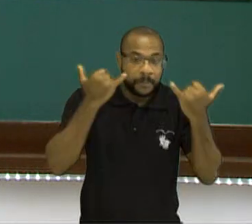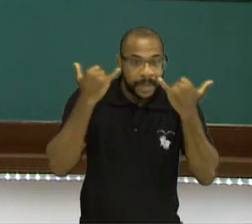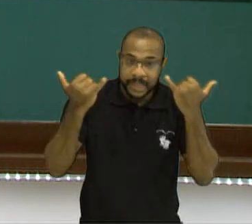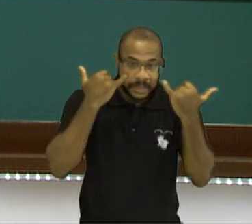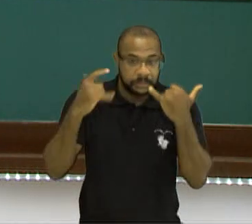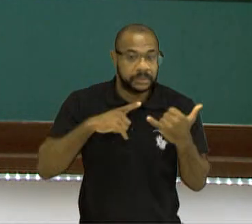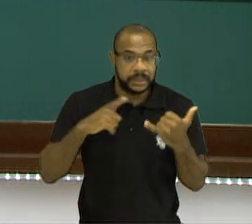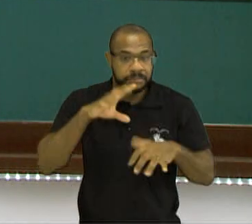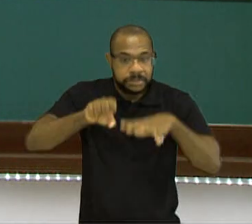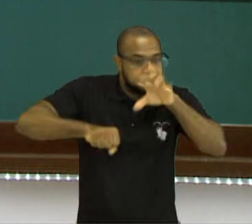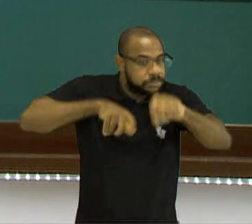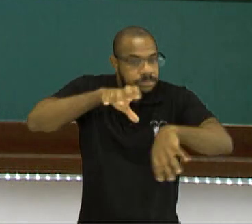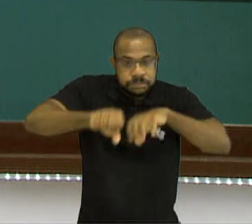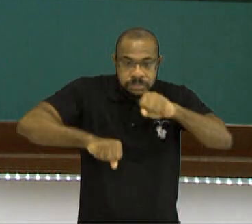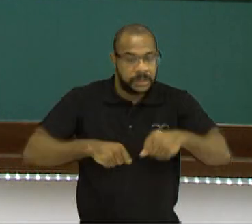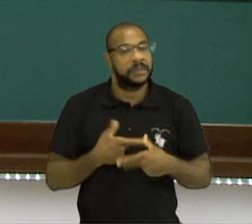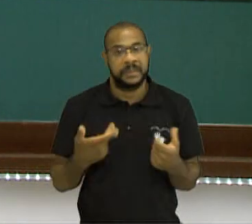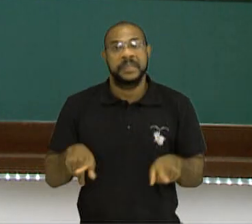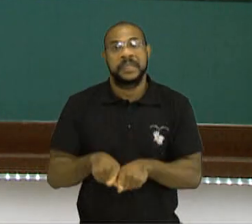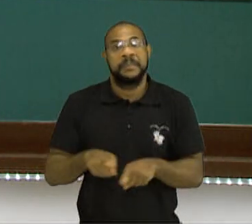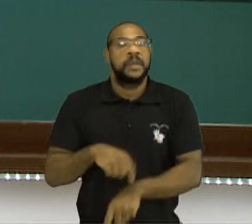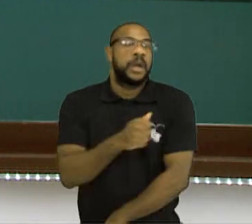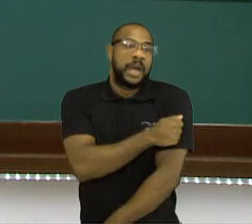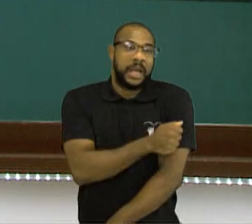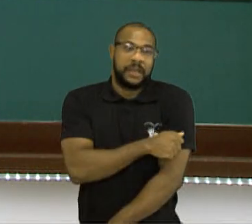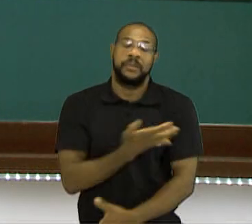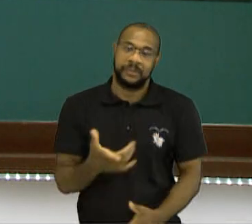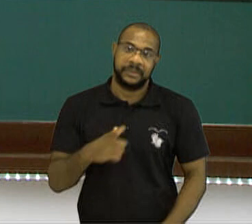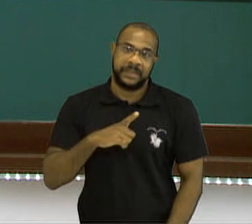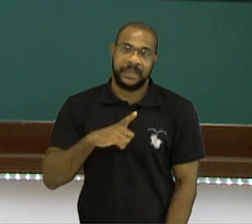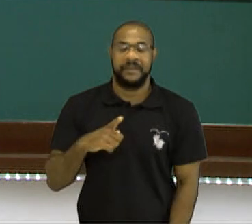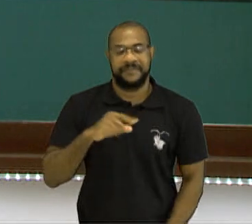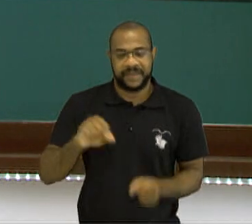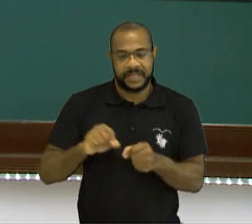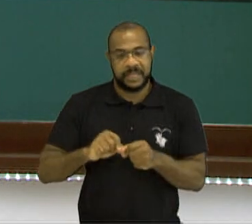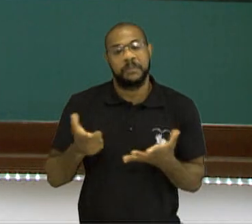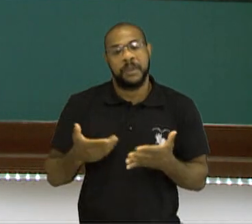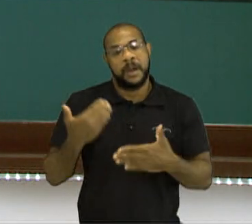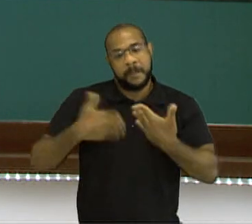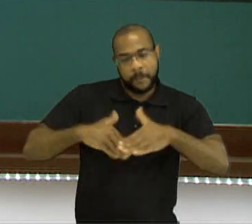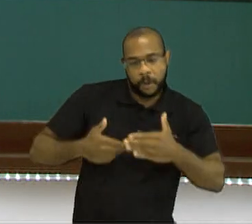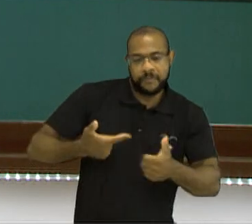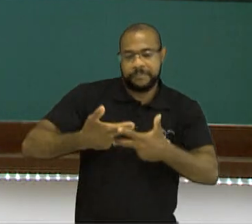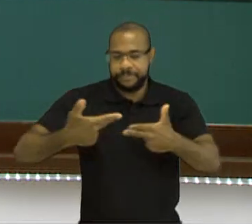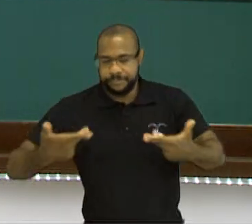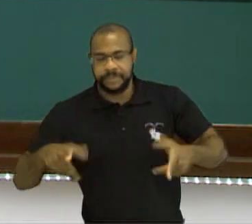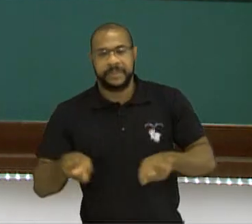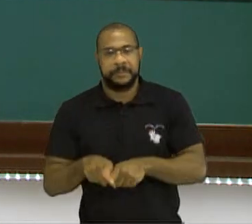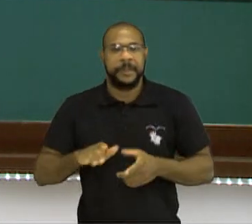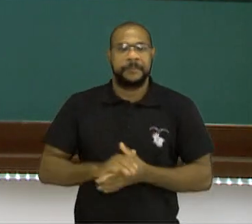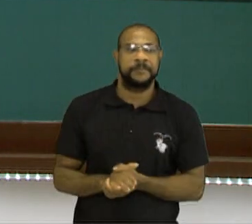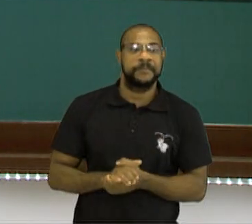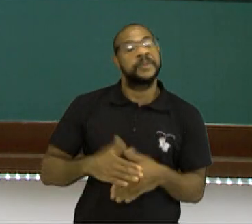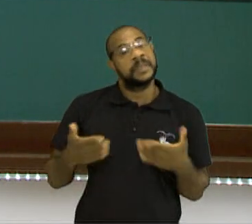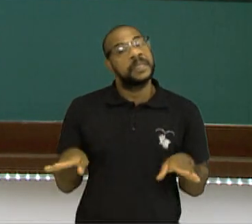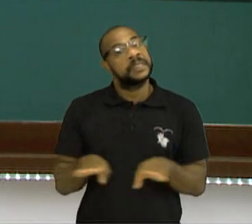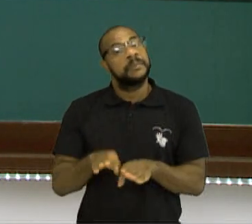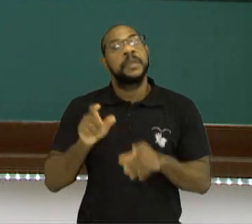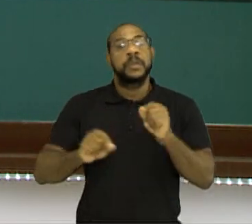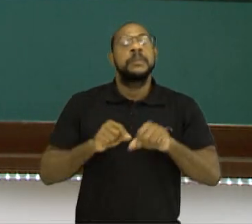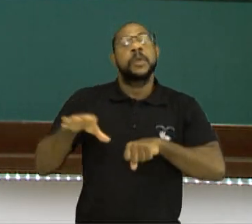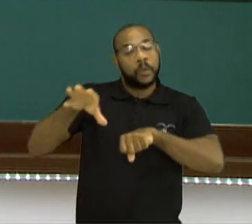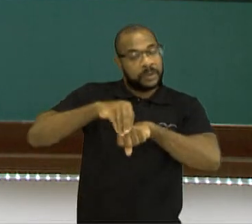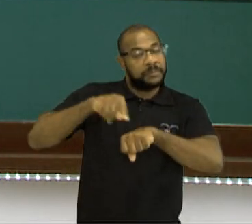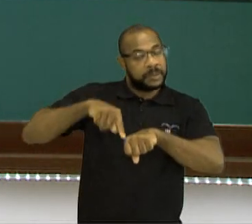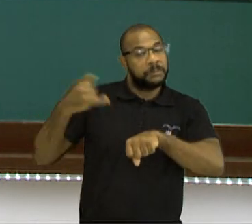possível, principalmente quando o aluno está prestes a fazer uma avaliação, como por exemplo a avaliação do Enem, e também por